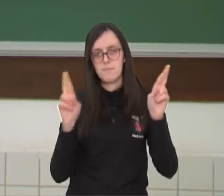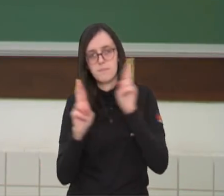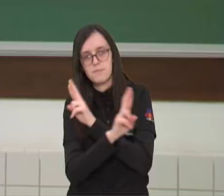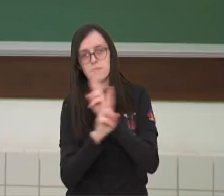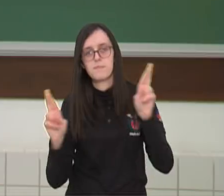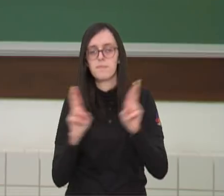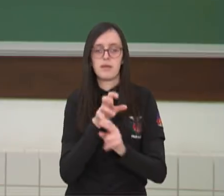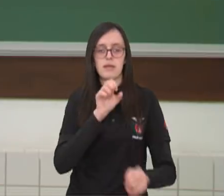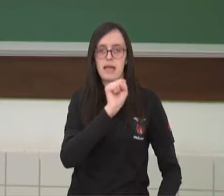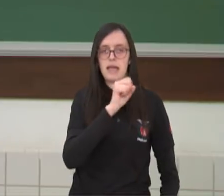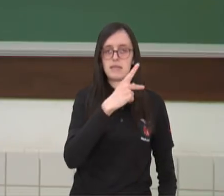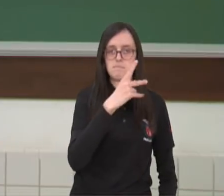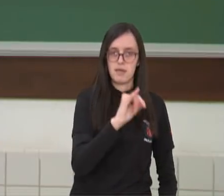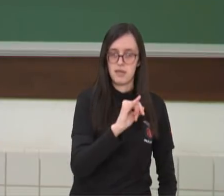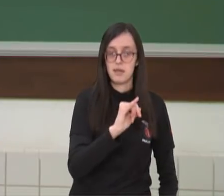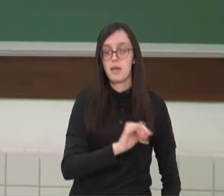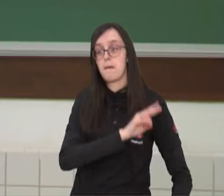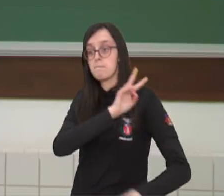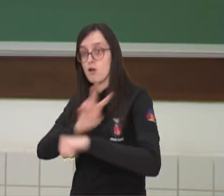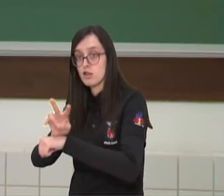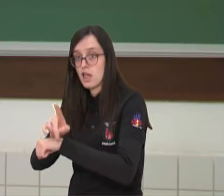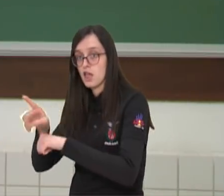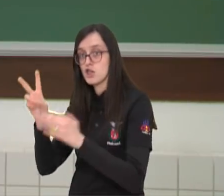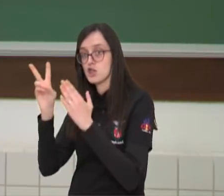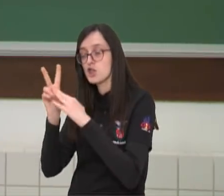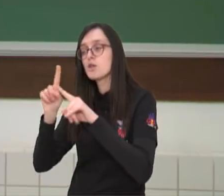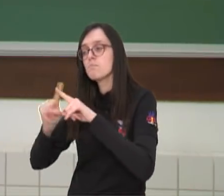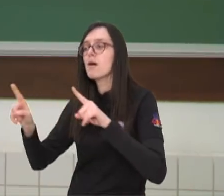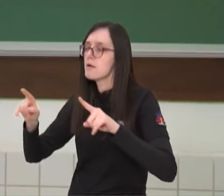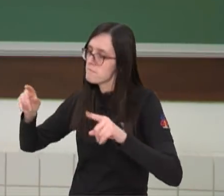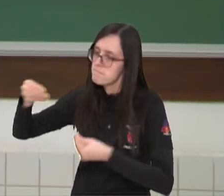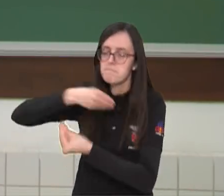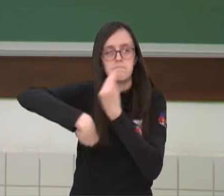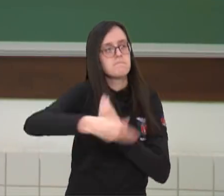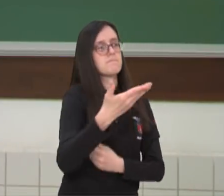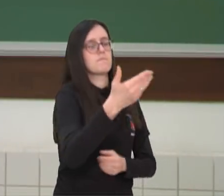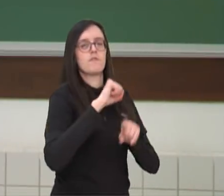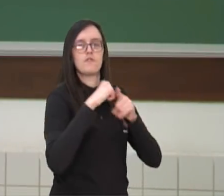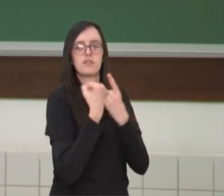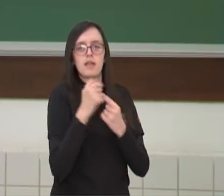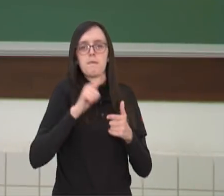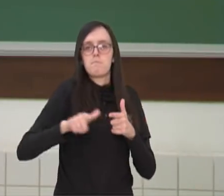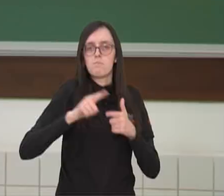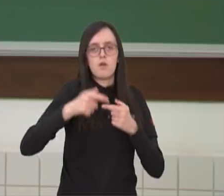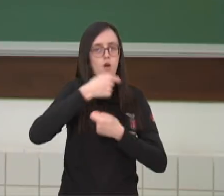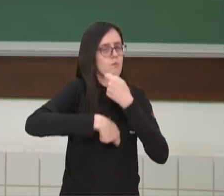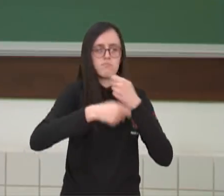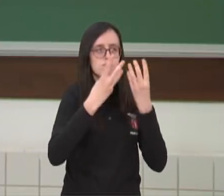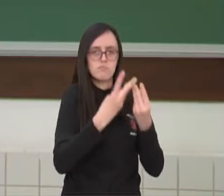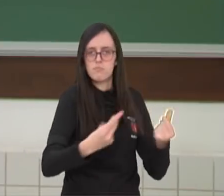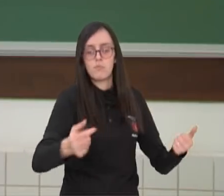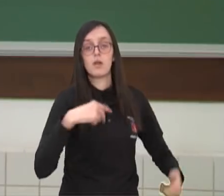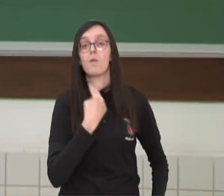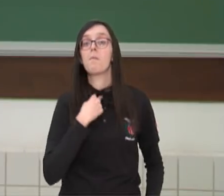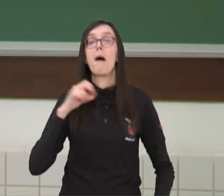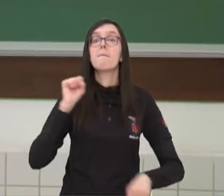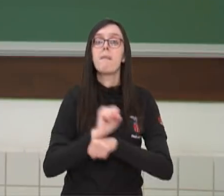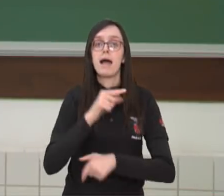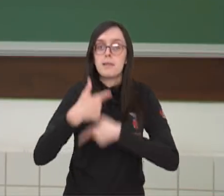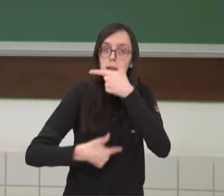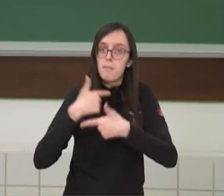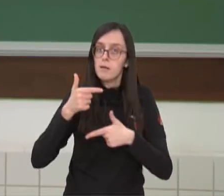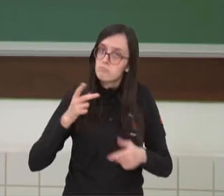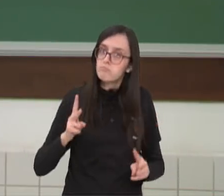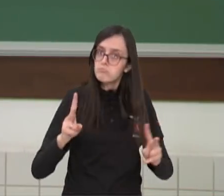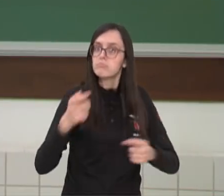então, do SPI. Protege o indígena, mas integra-o à sociedade com o problema econômico. Não podemos parar a produção